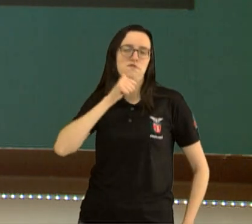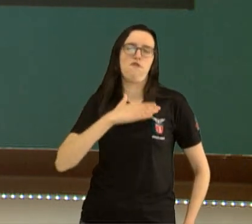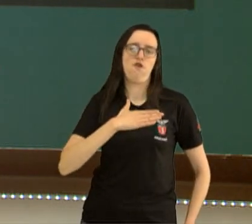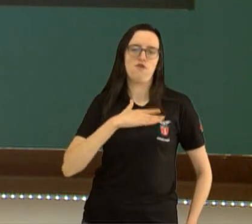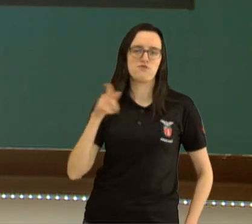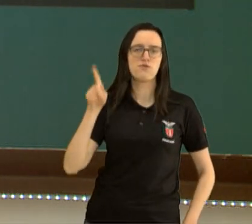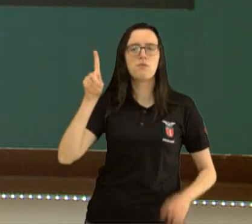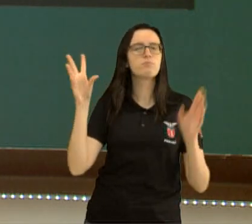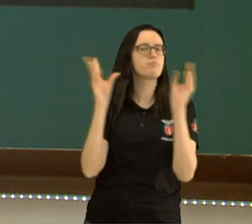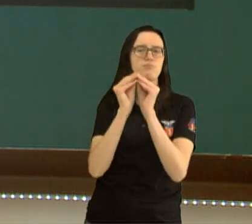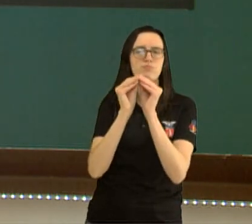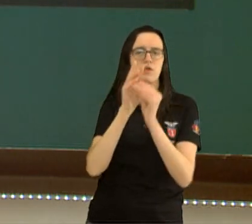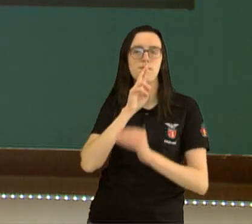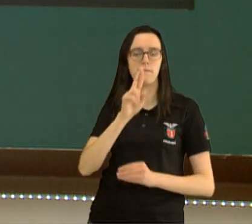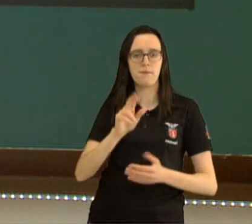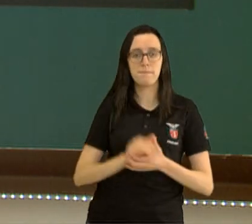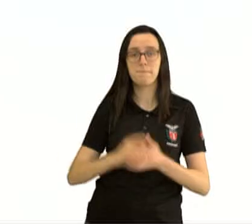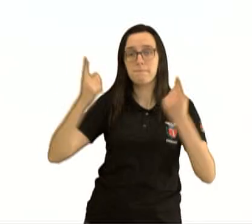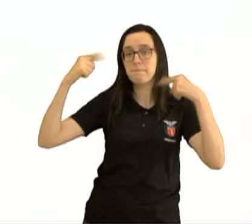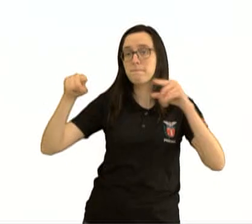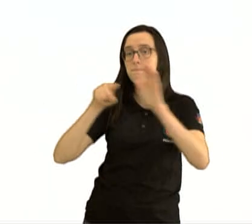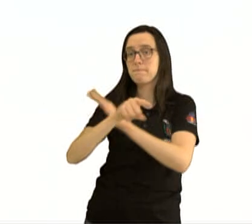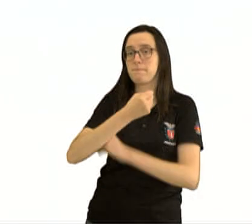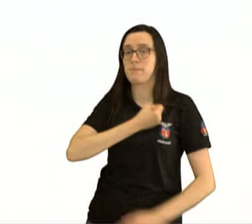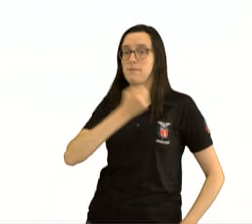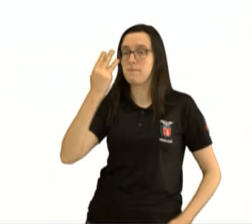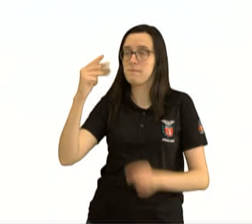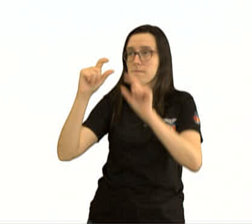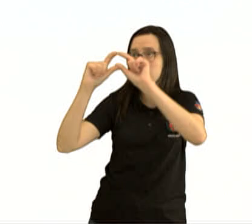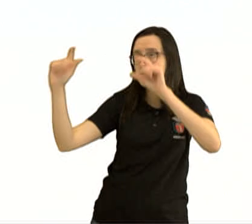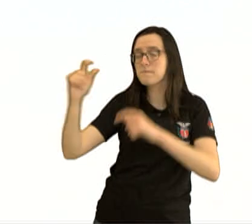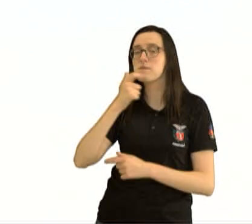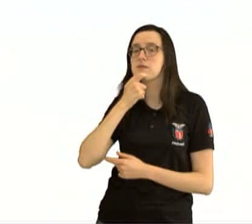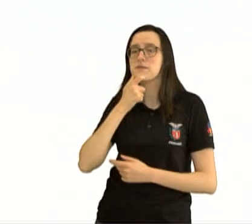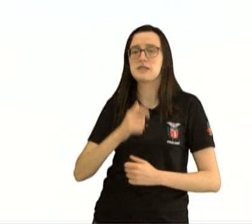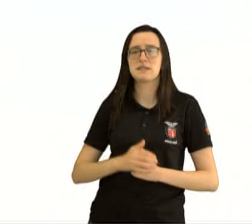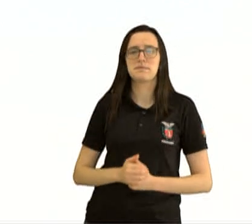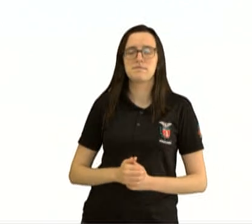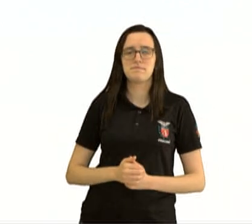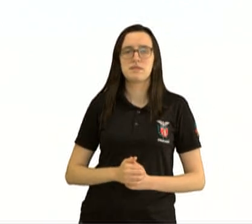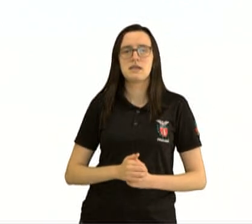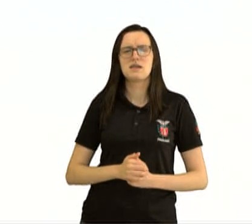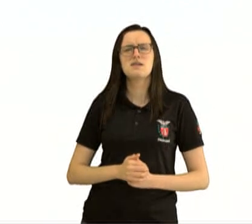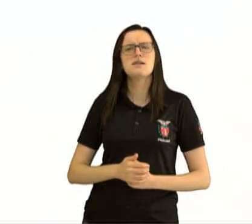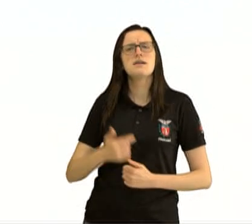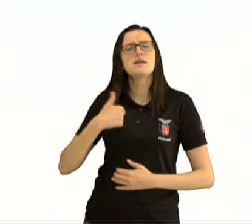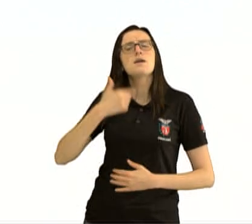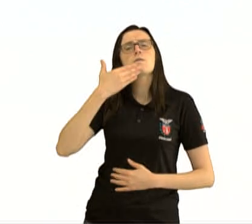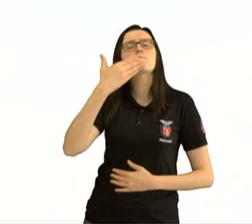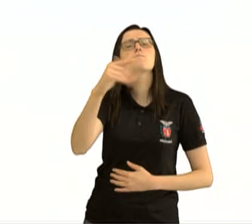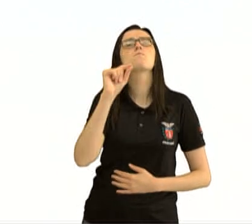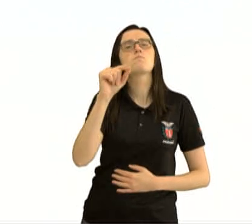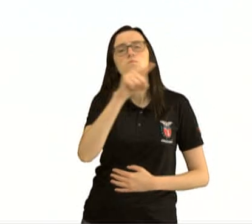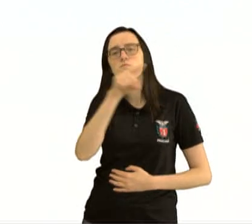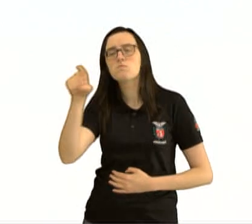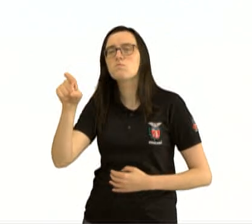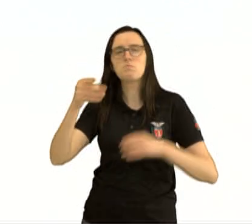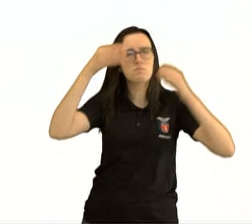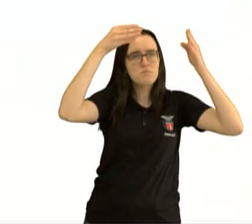curta. 3. Write in order the places she visited. Eu pedi para que vocês escrevessem na